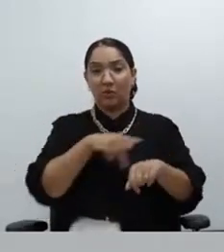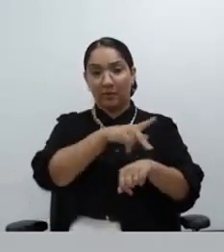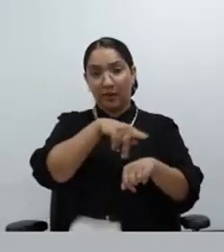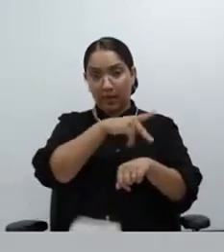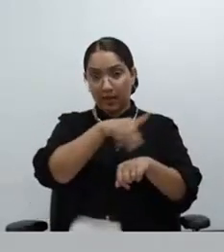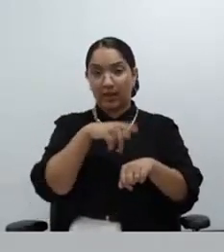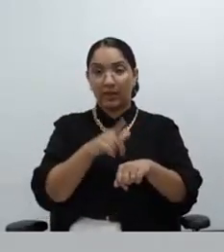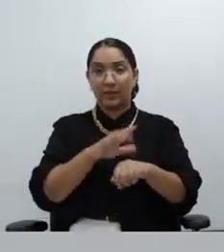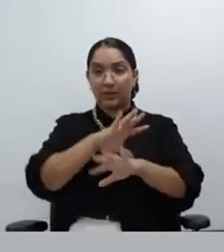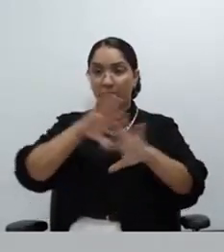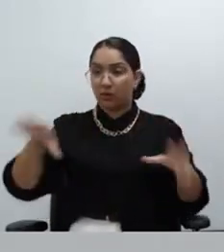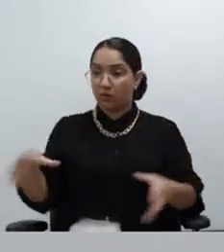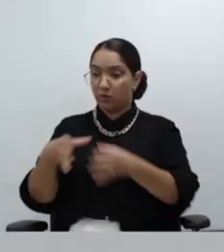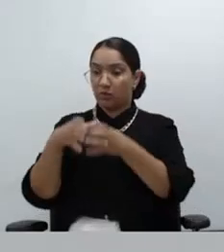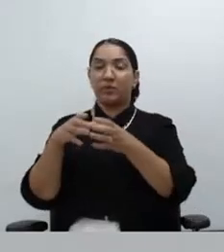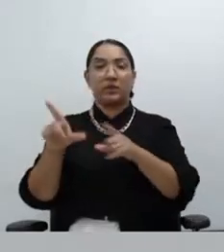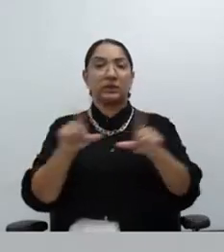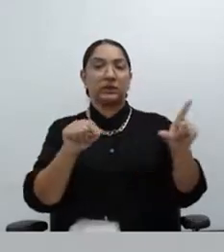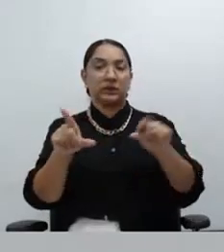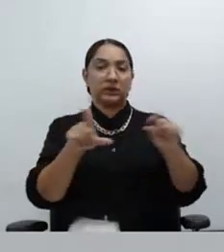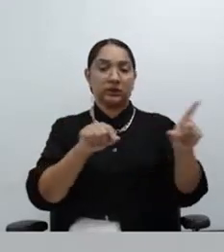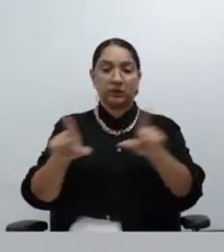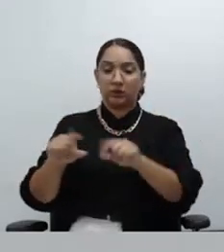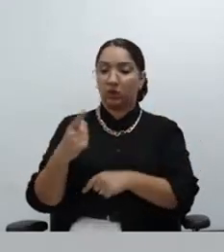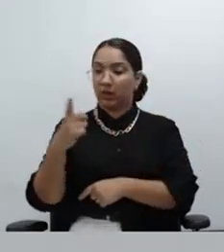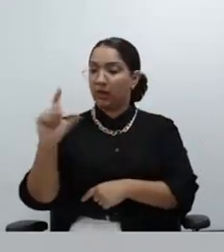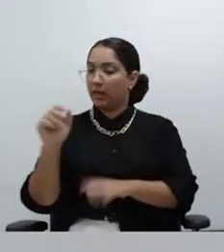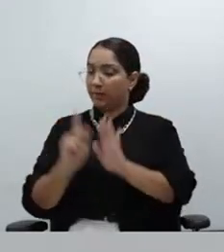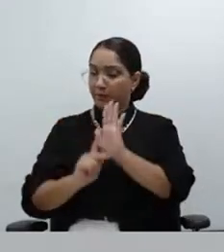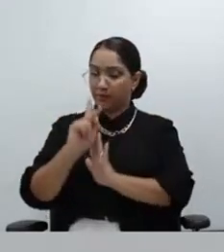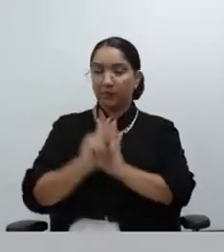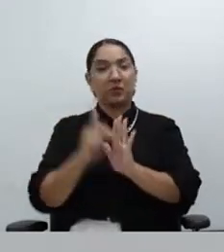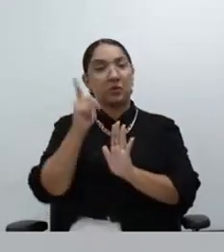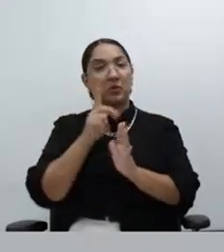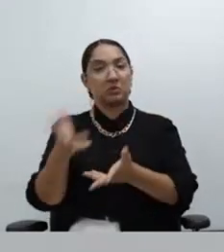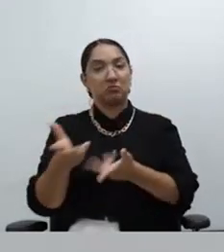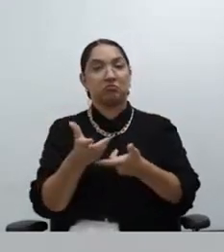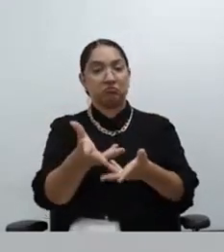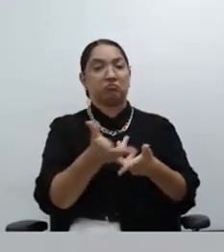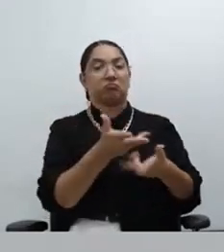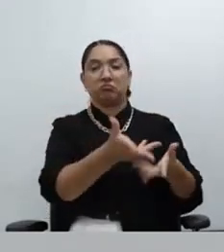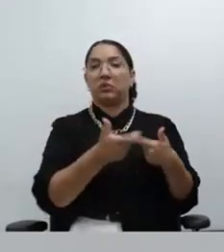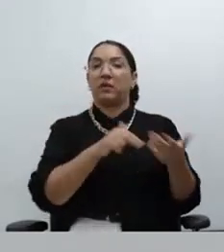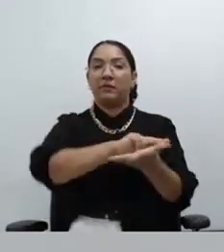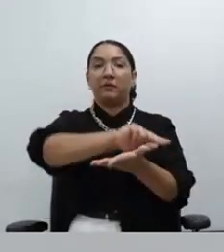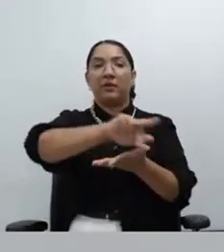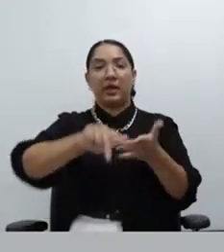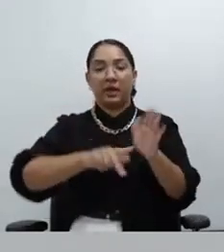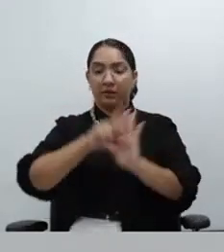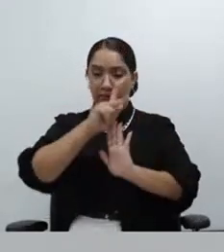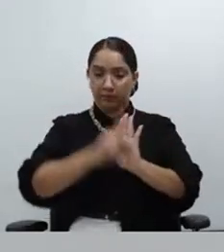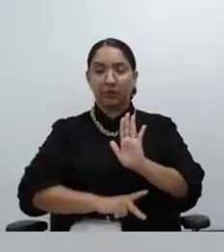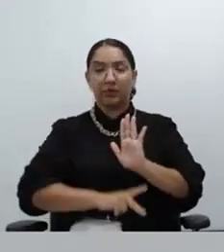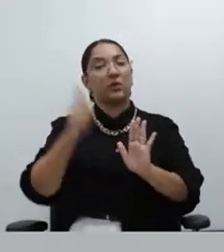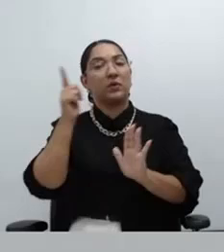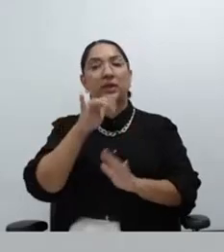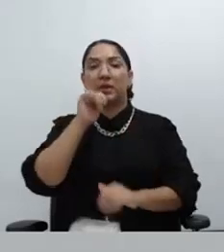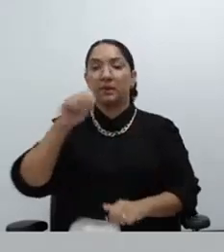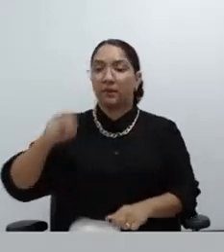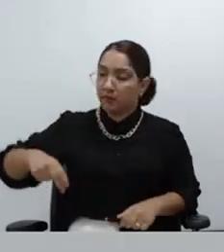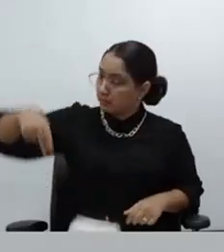Esse júri selecionou 10 dos projetos que foram recebidos, muitos projetos da região norte,